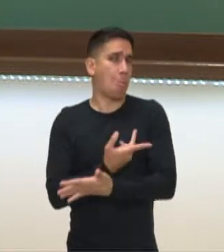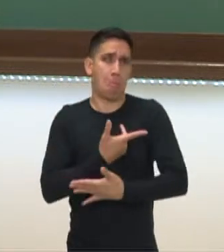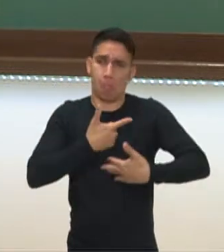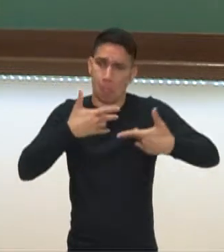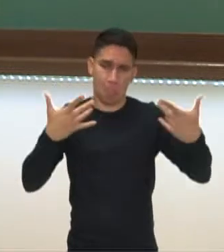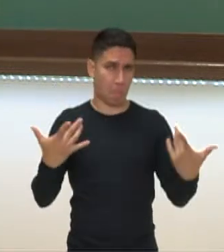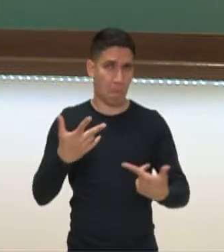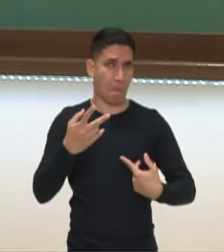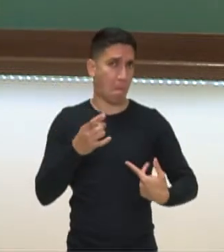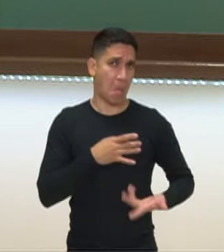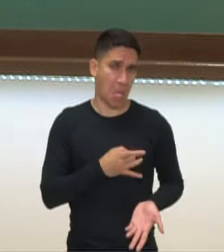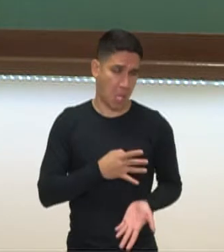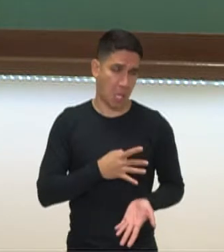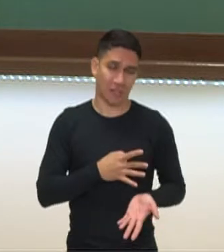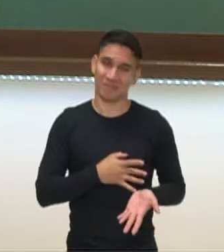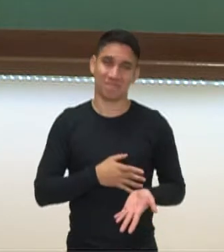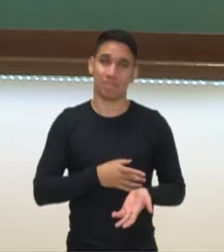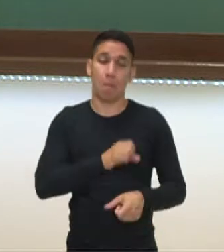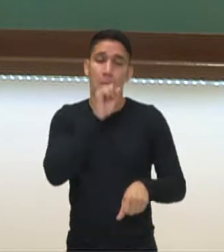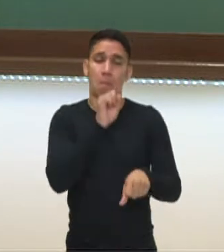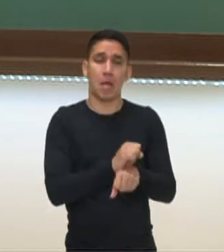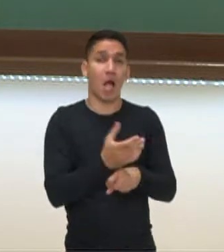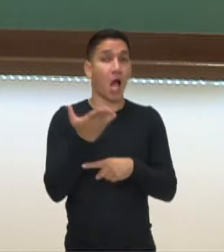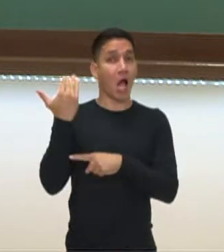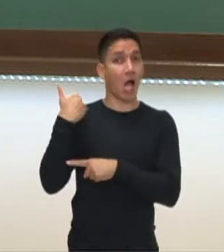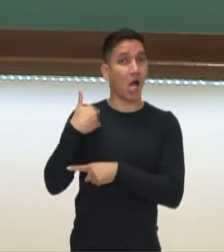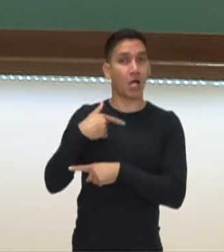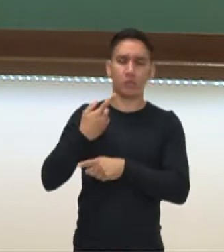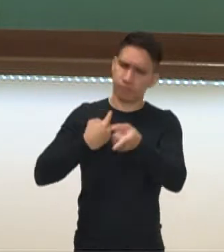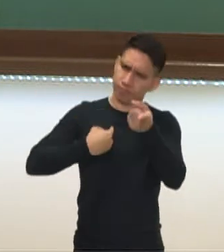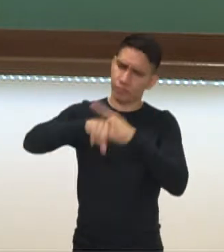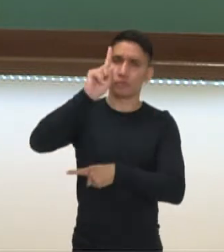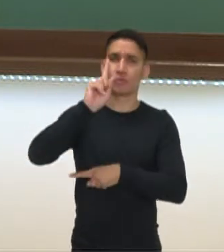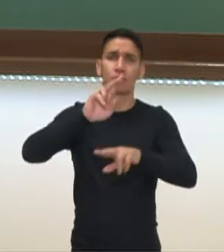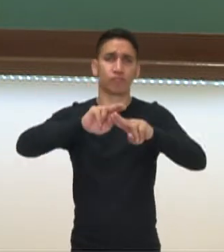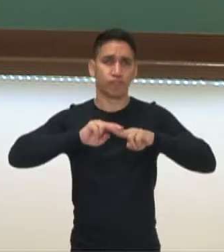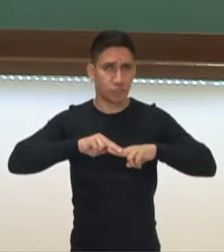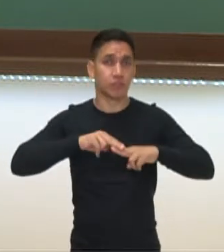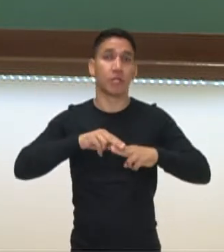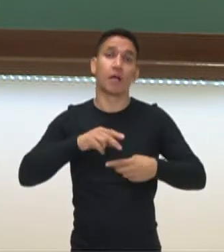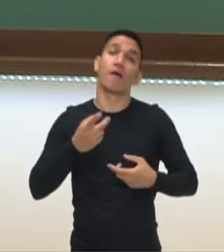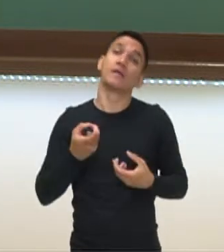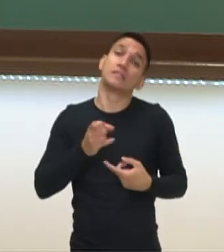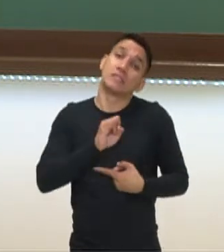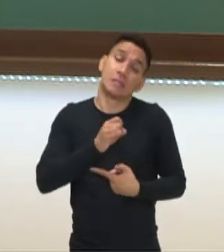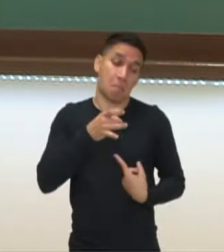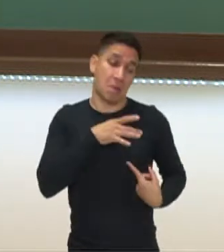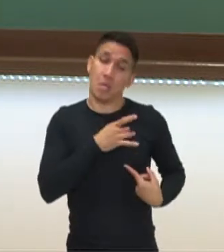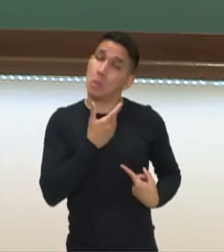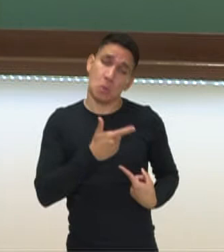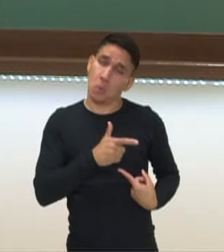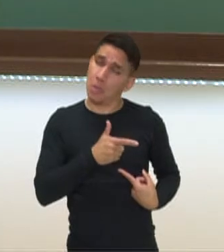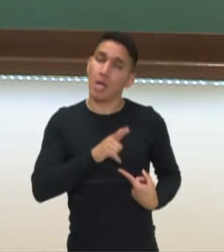ela deixou de ser quem ela era antes. E se ela não tivesse esse medo, ela voltaria a ser quem ela era.